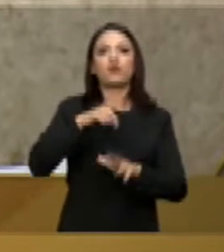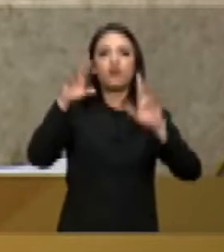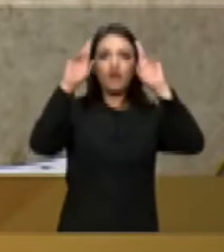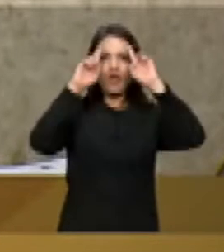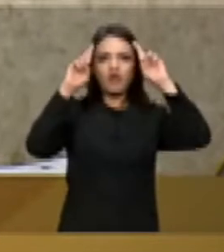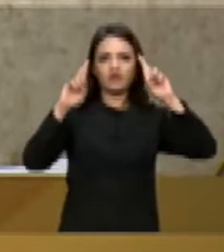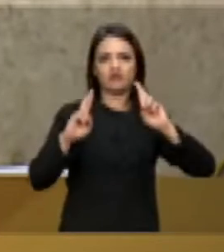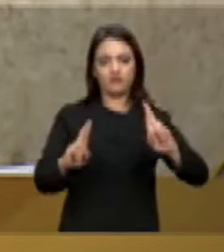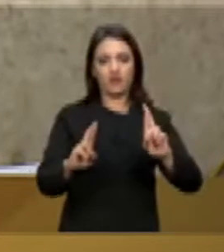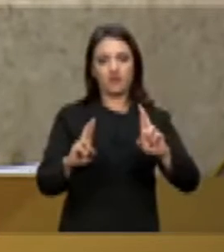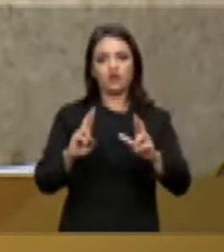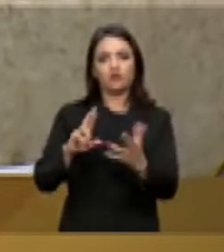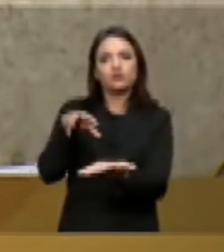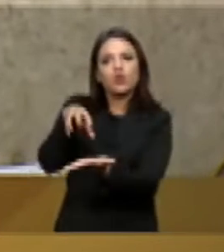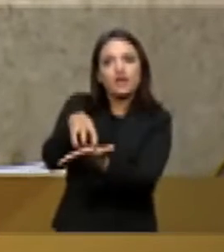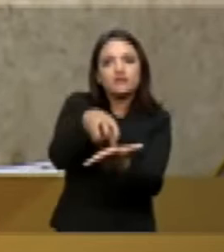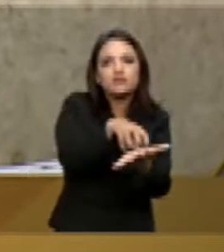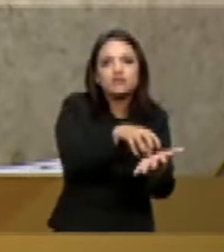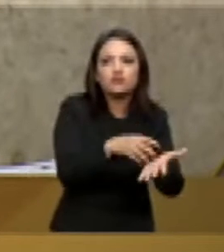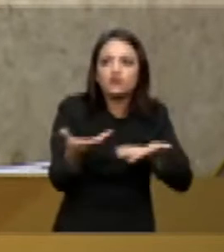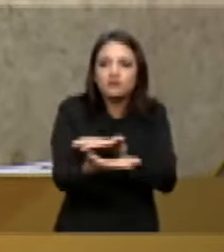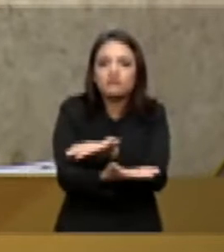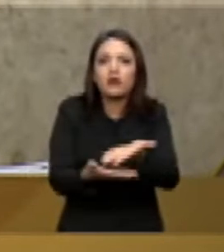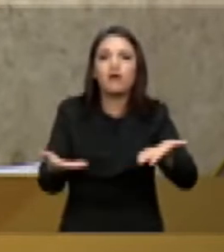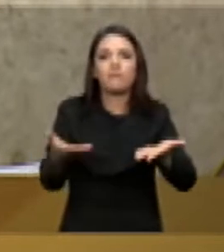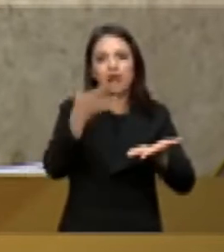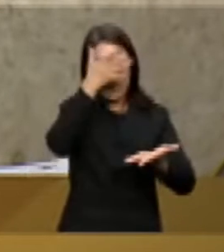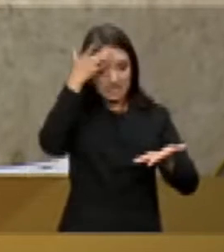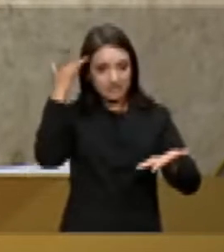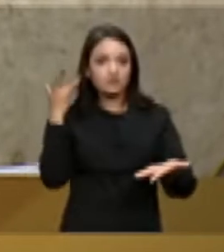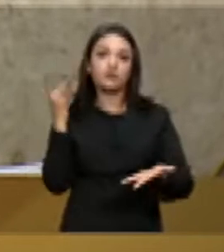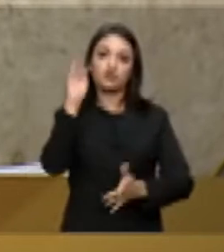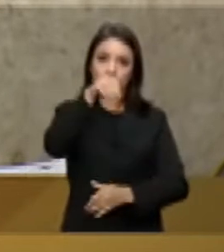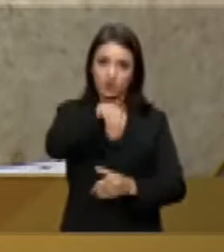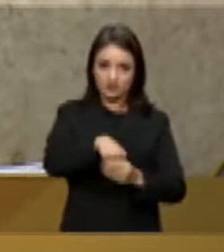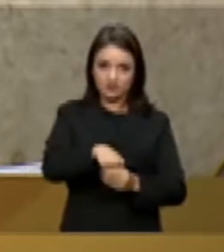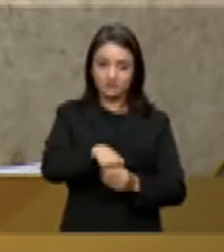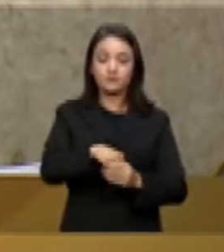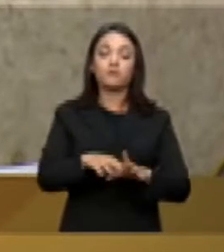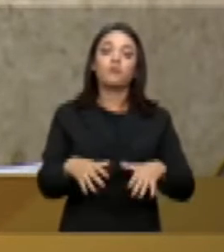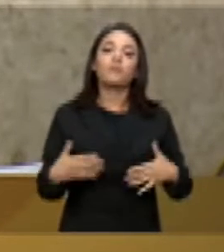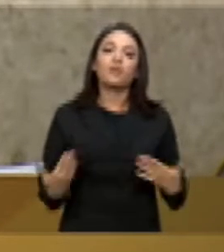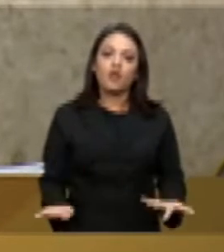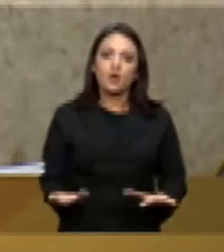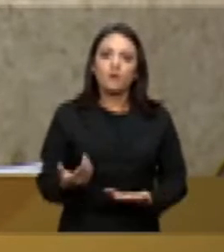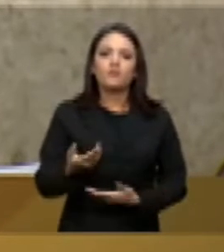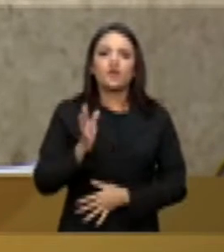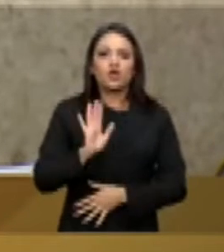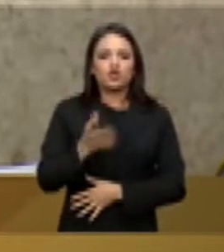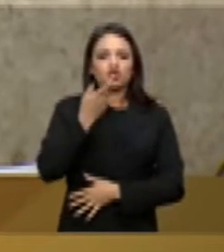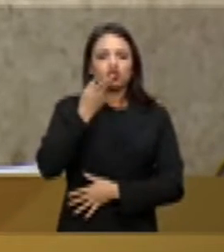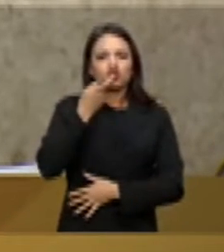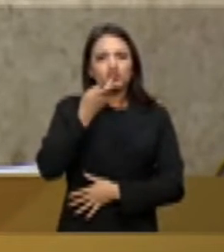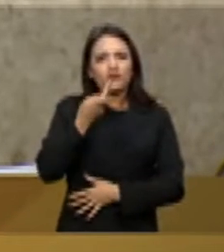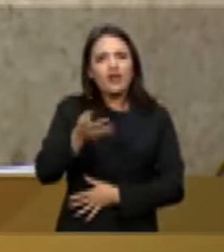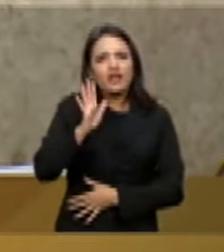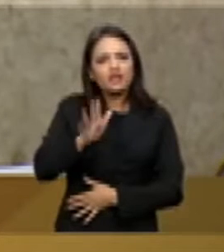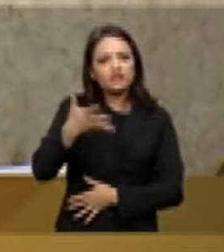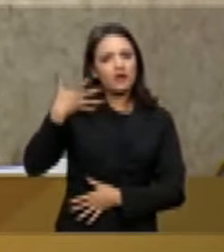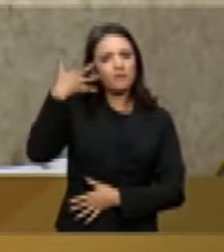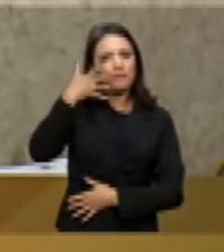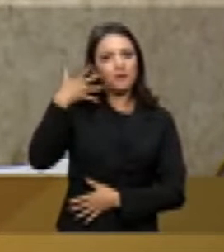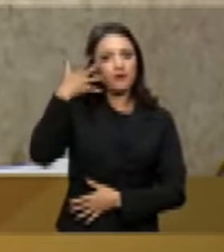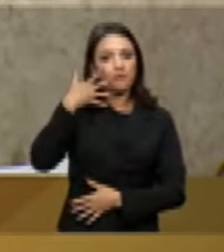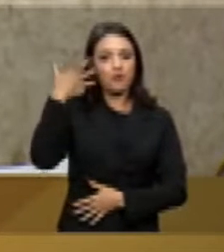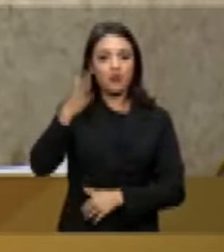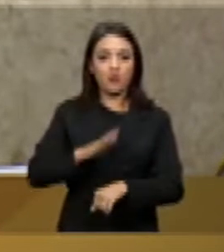as instituições e seus integrantes. Como afirmei em pronunciamento por ocasião